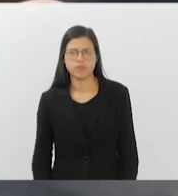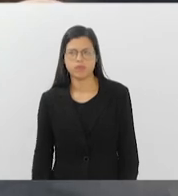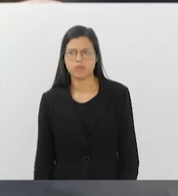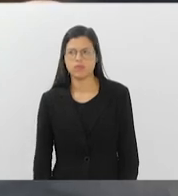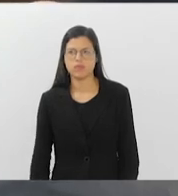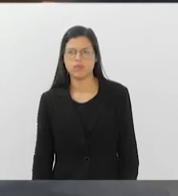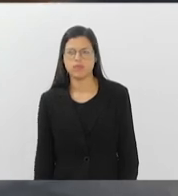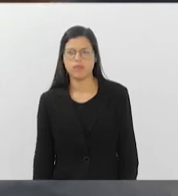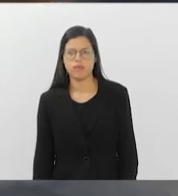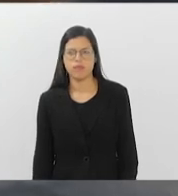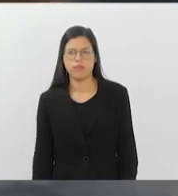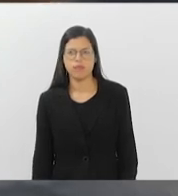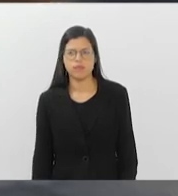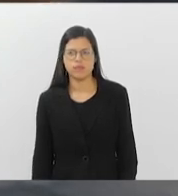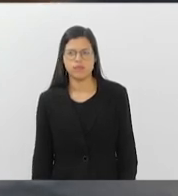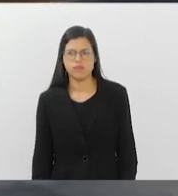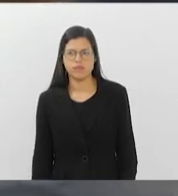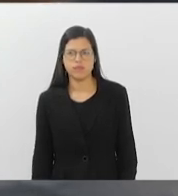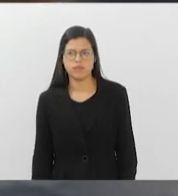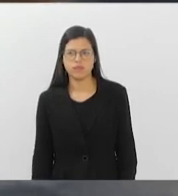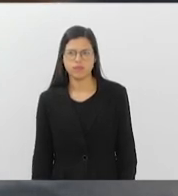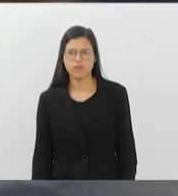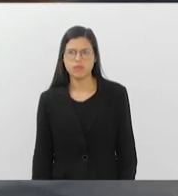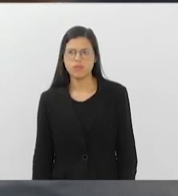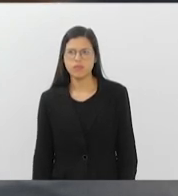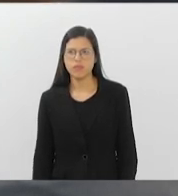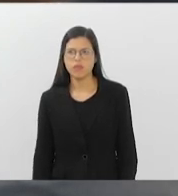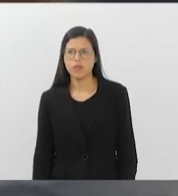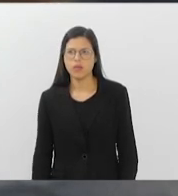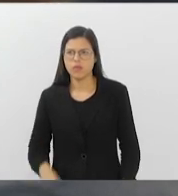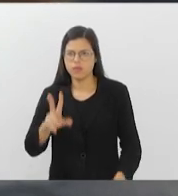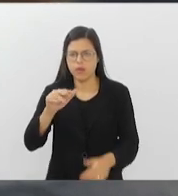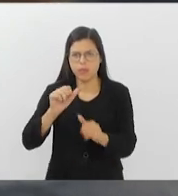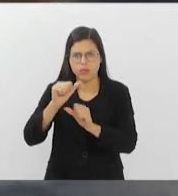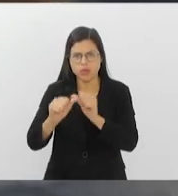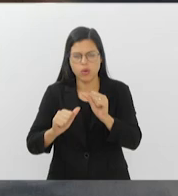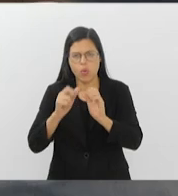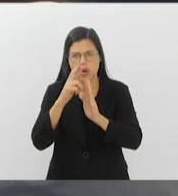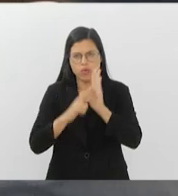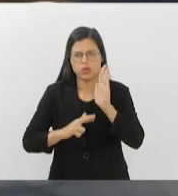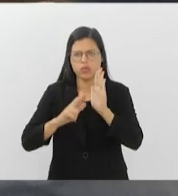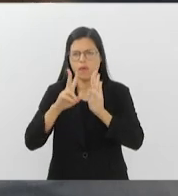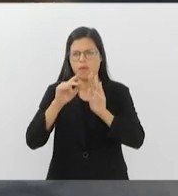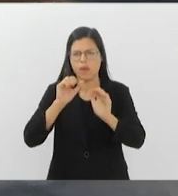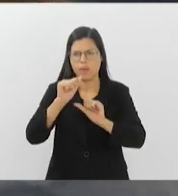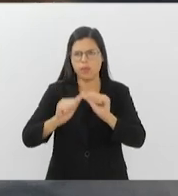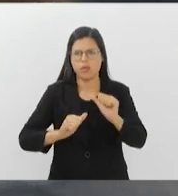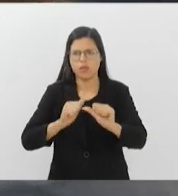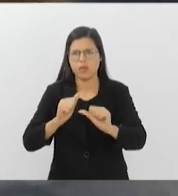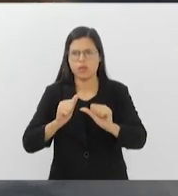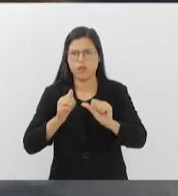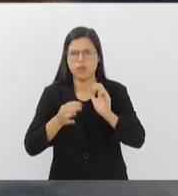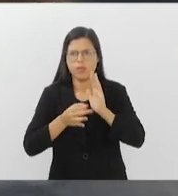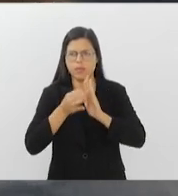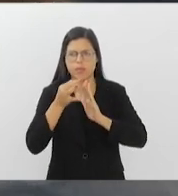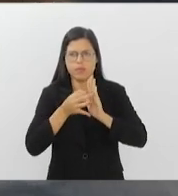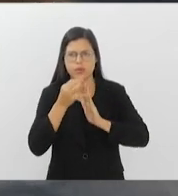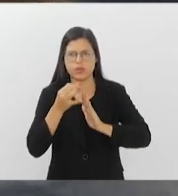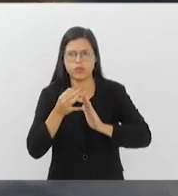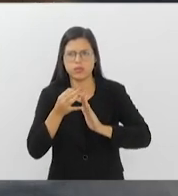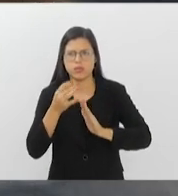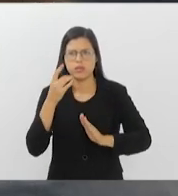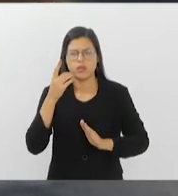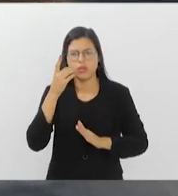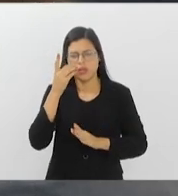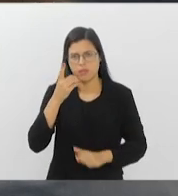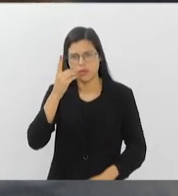pela ordem, acho que o relator vai mudar o parecer. É, muito bom dia a todos. Senhor presidente, eu vou acatar o